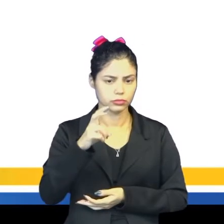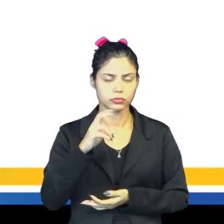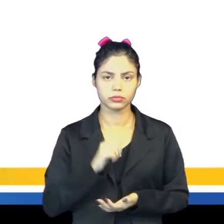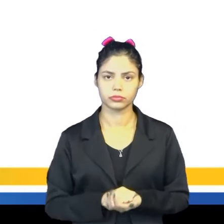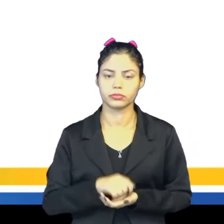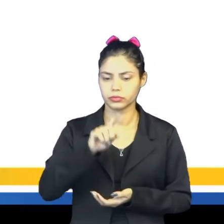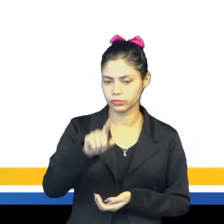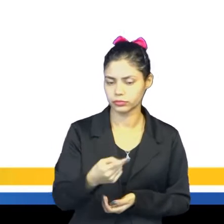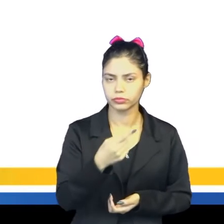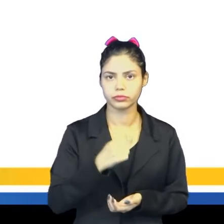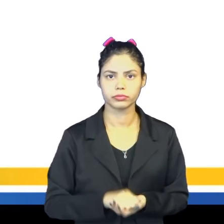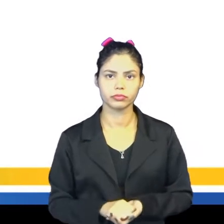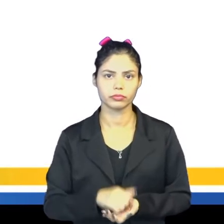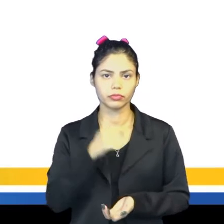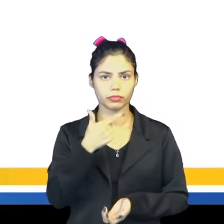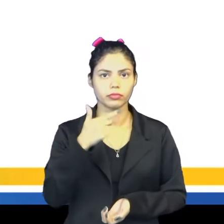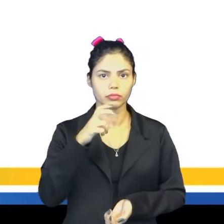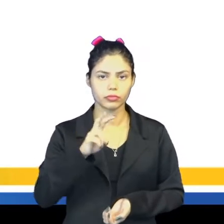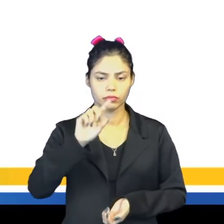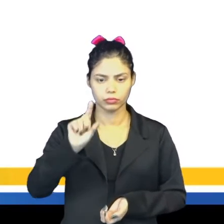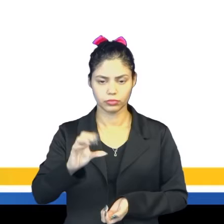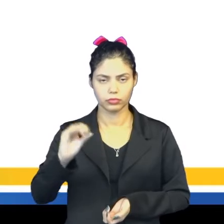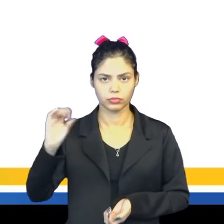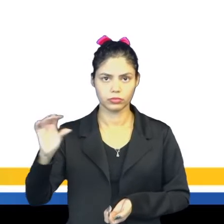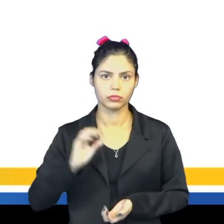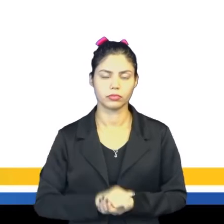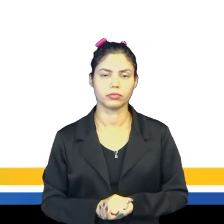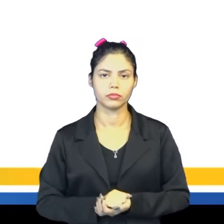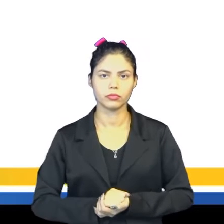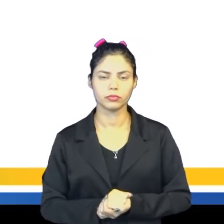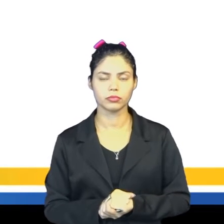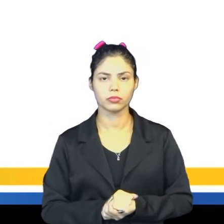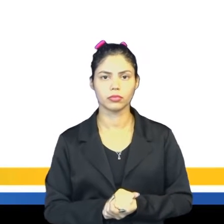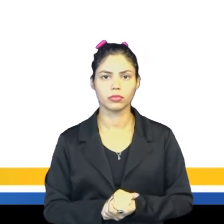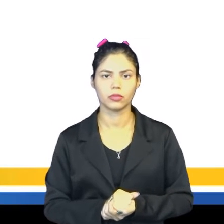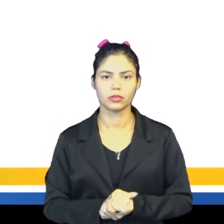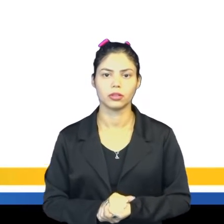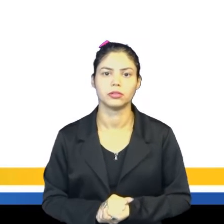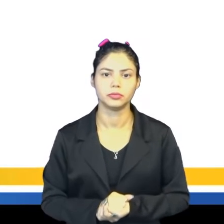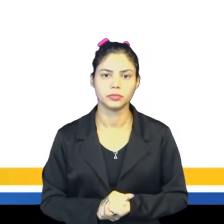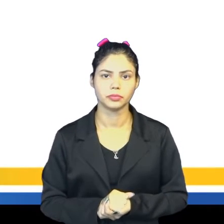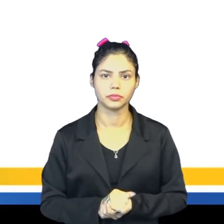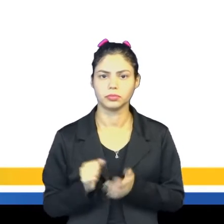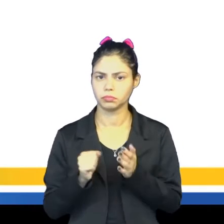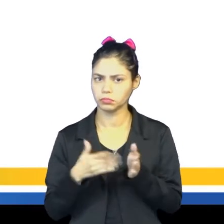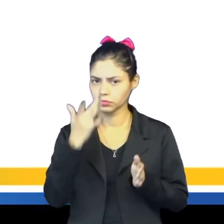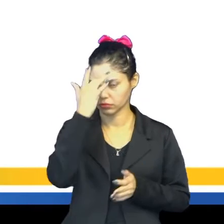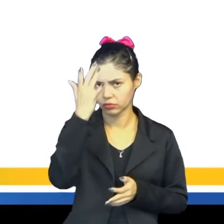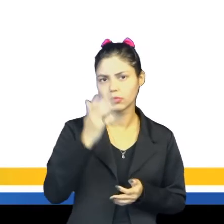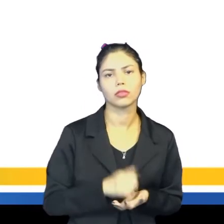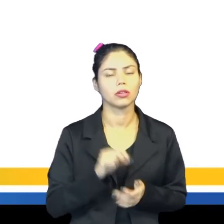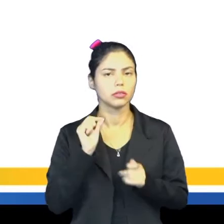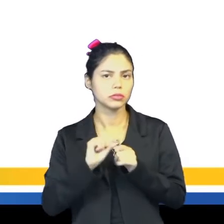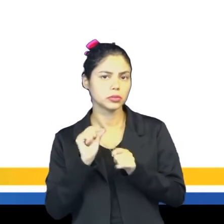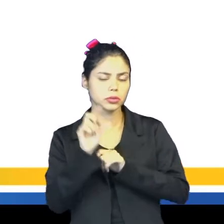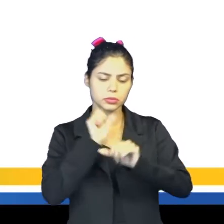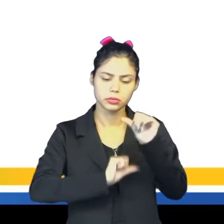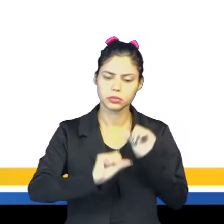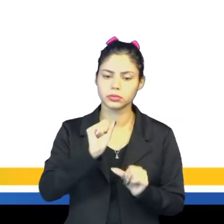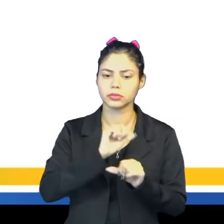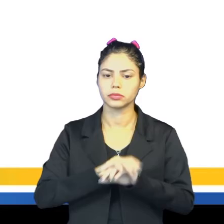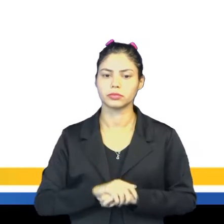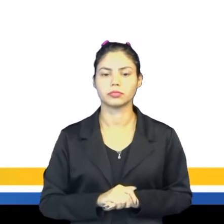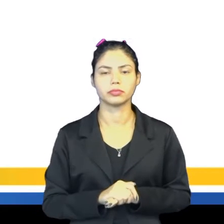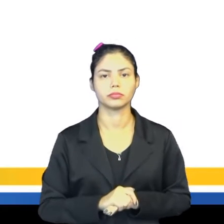25 vezes 1000, 25.000 litros. Tá? Então seria muito fácil fazer essa